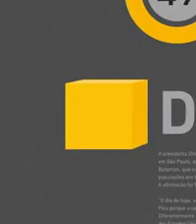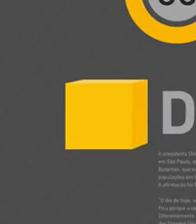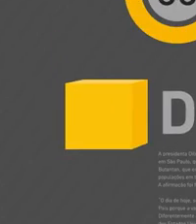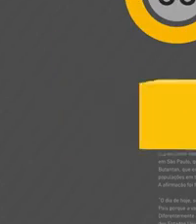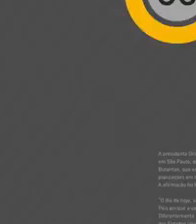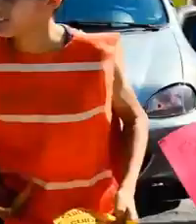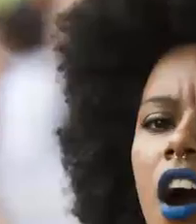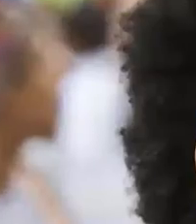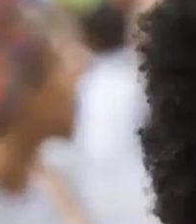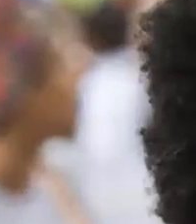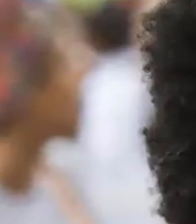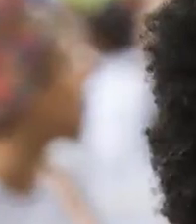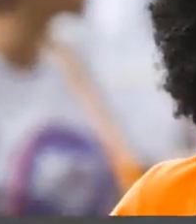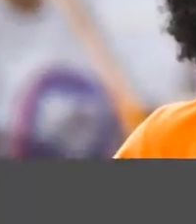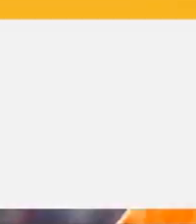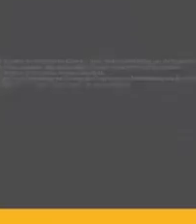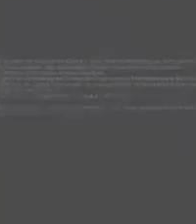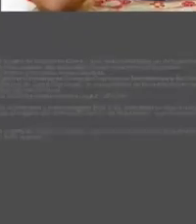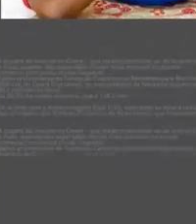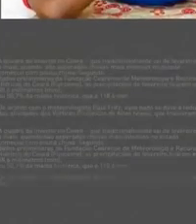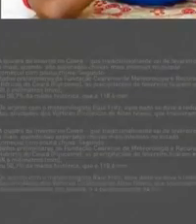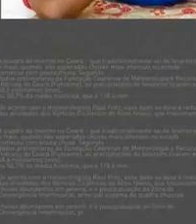E aí